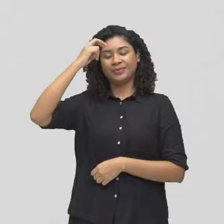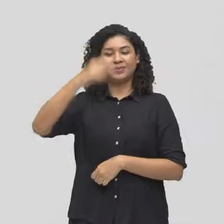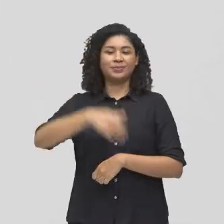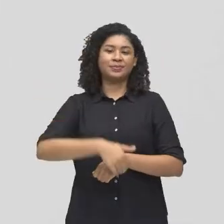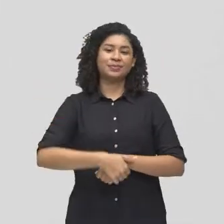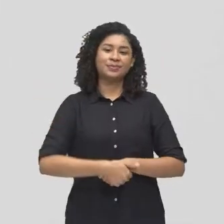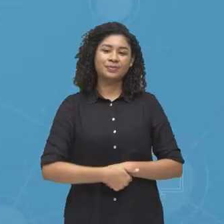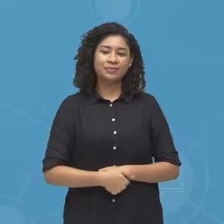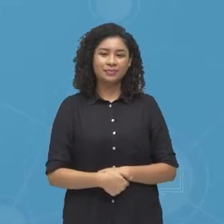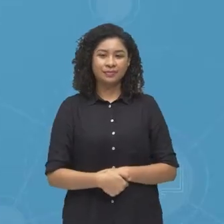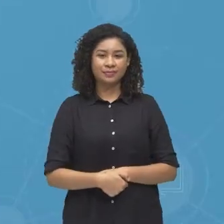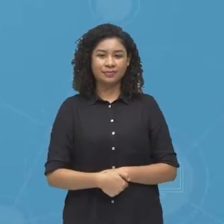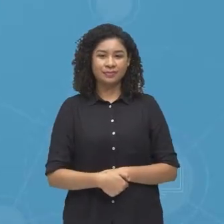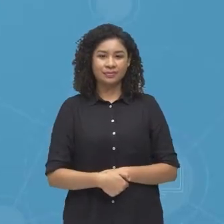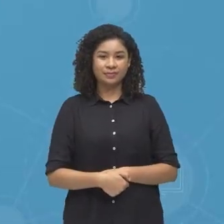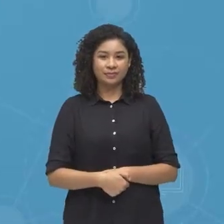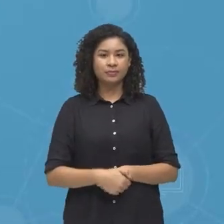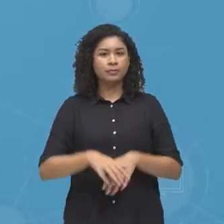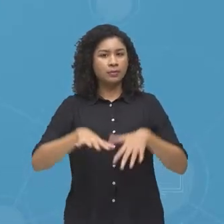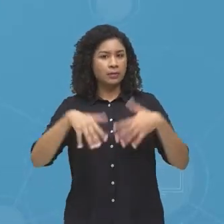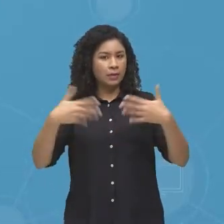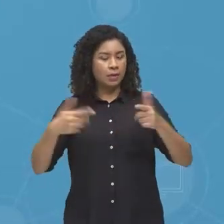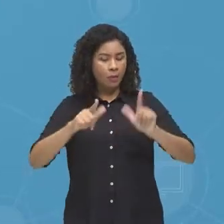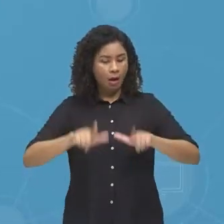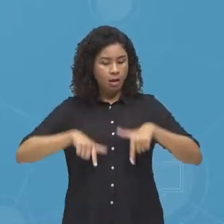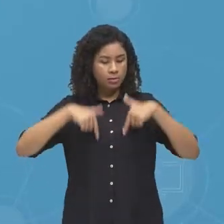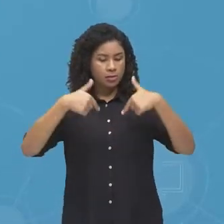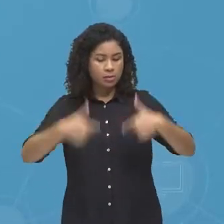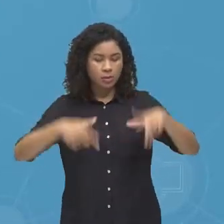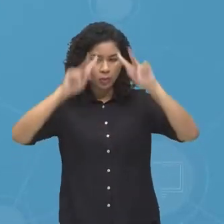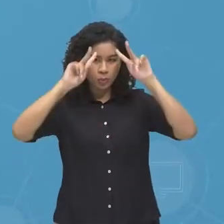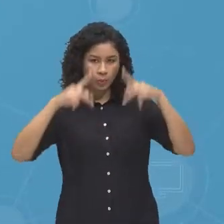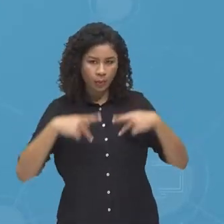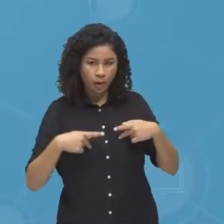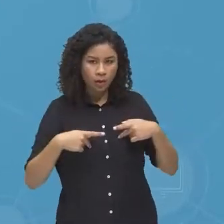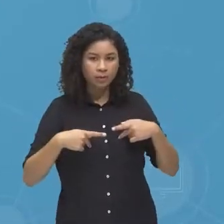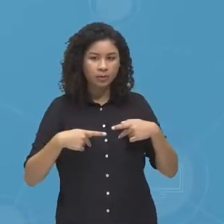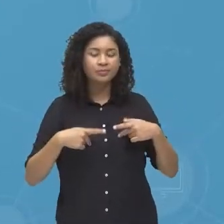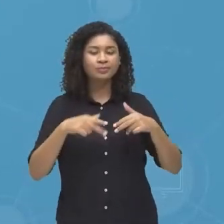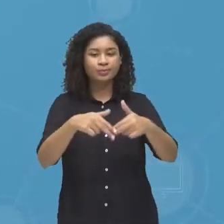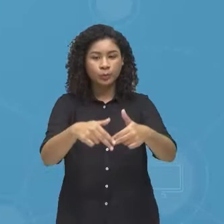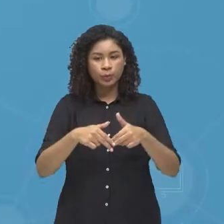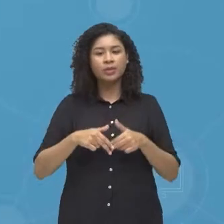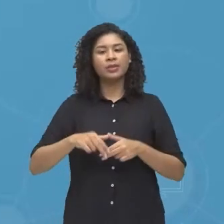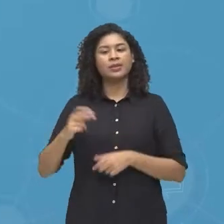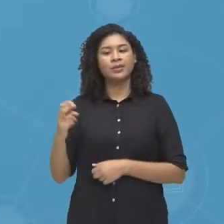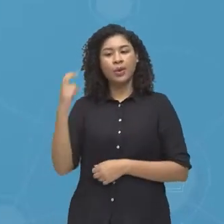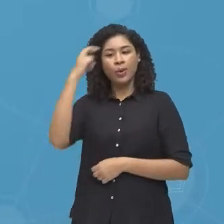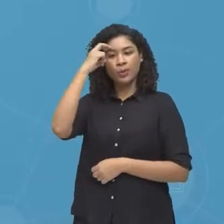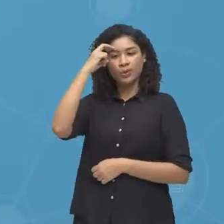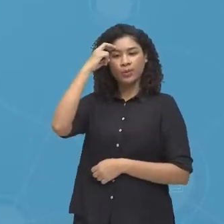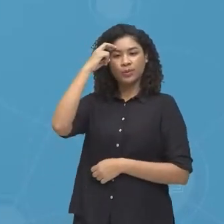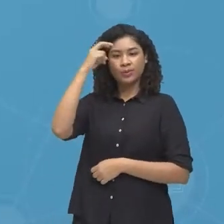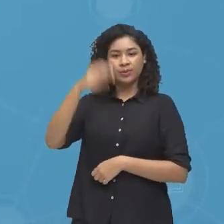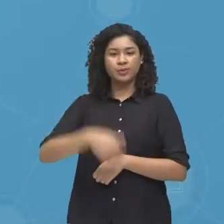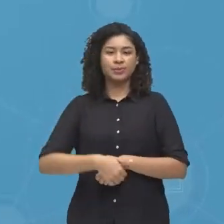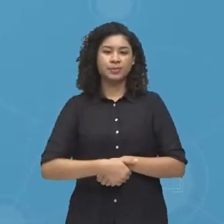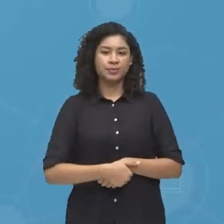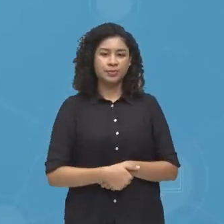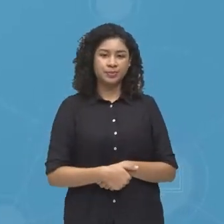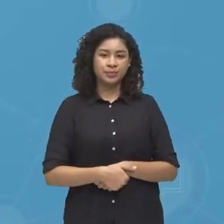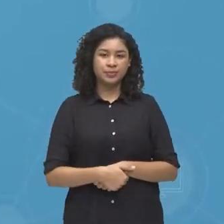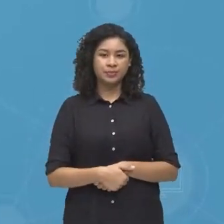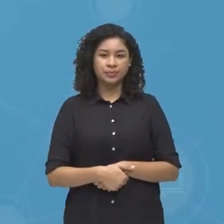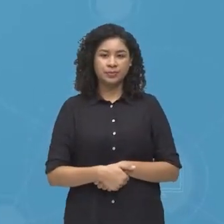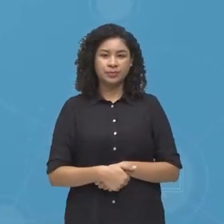cultura. Então, ação humana é igual à cultura, ok? A segunda